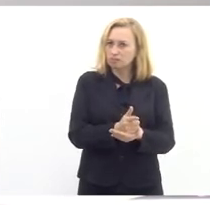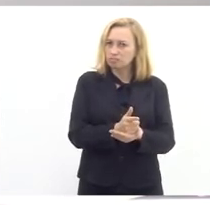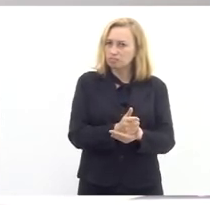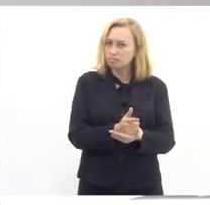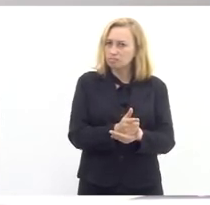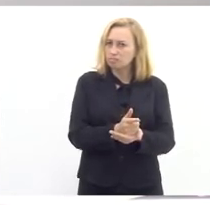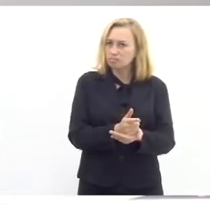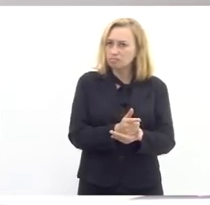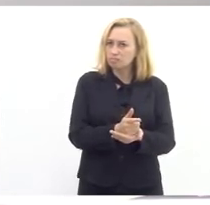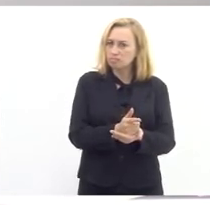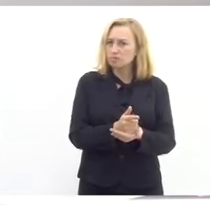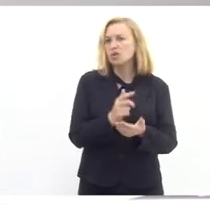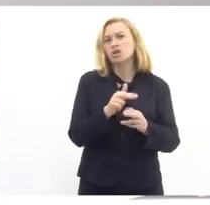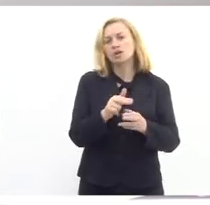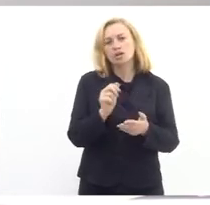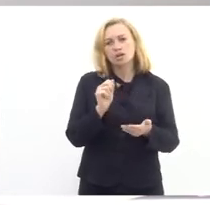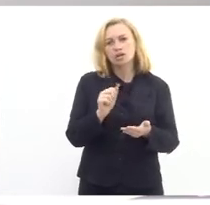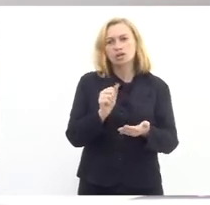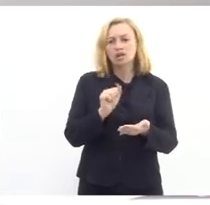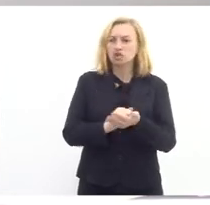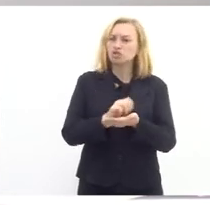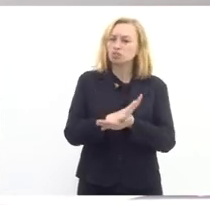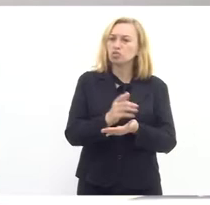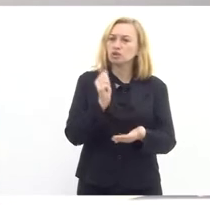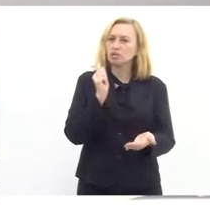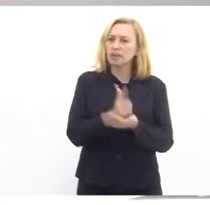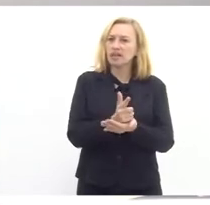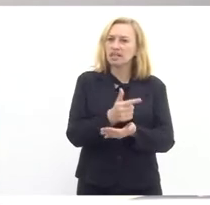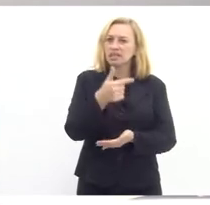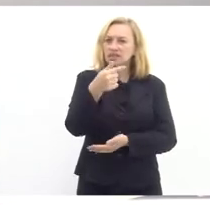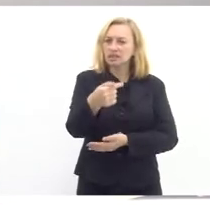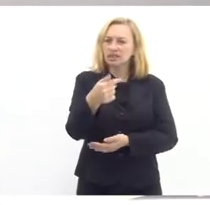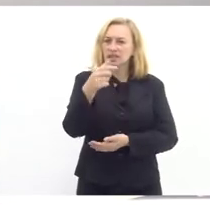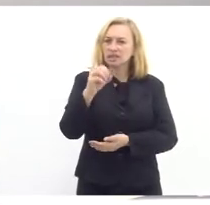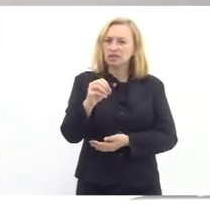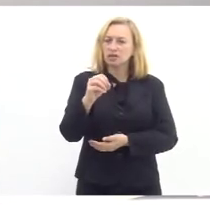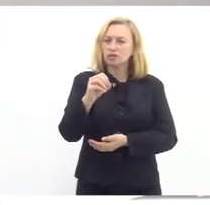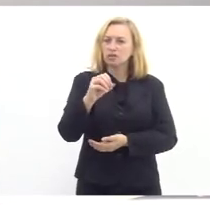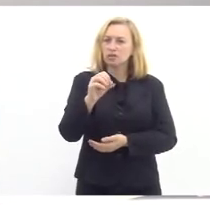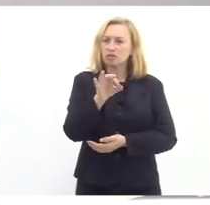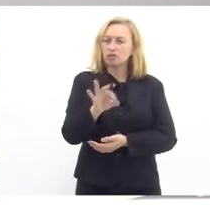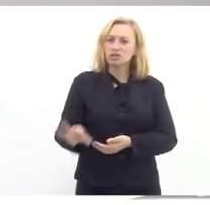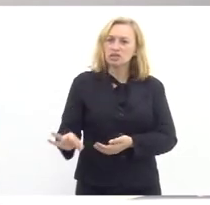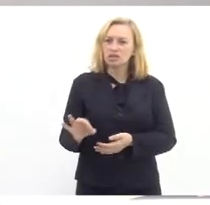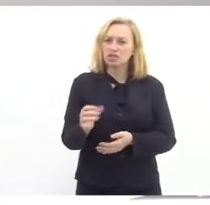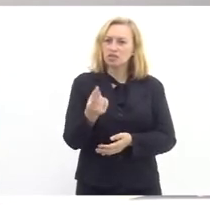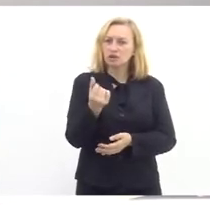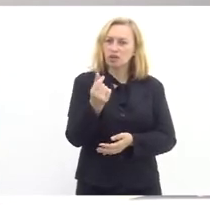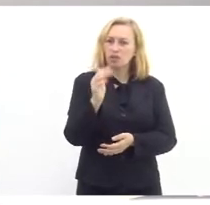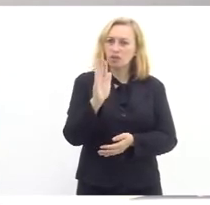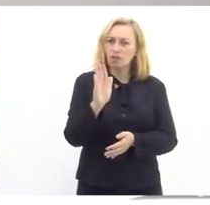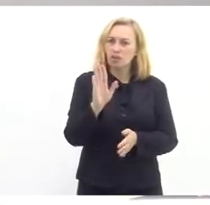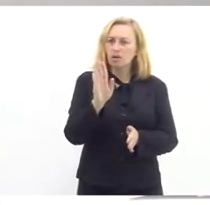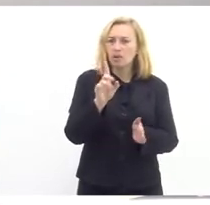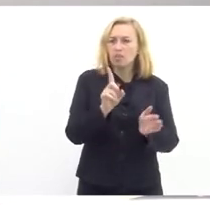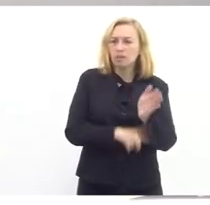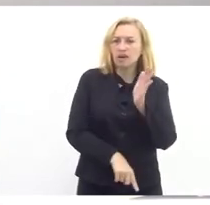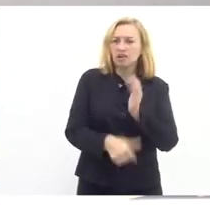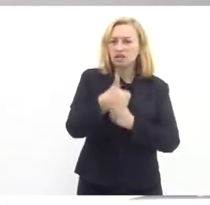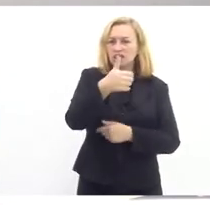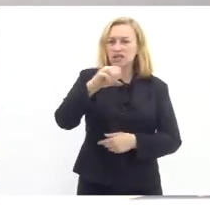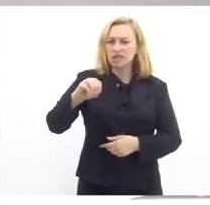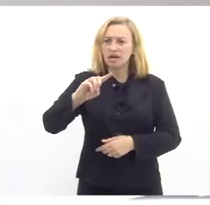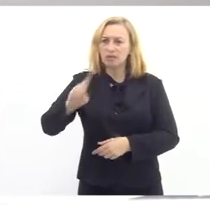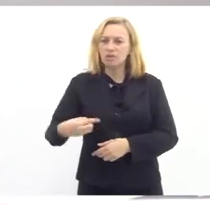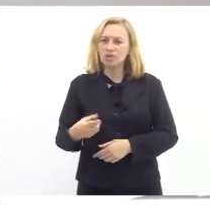E das multas pagas, 70% foram de valores abaixo de R$100 mil. Por qual razão as